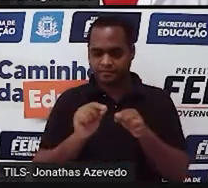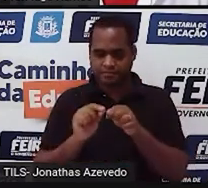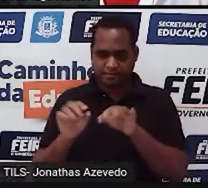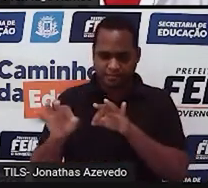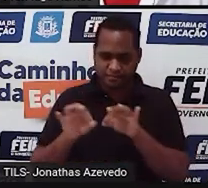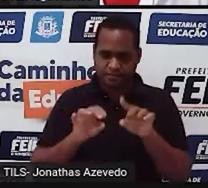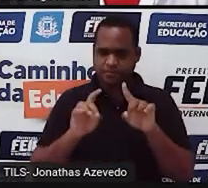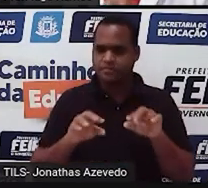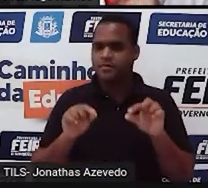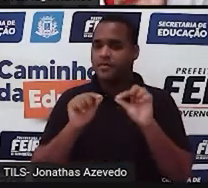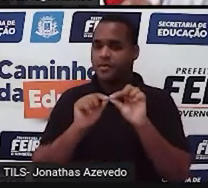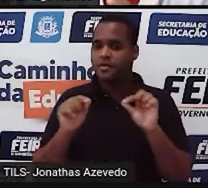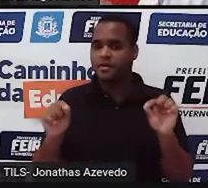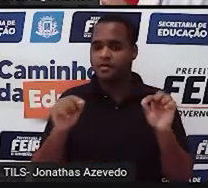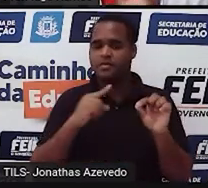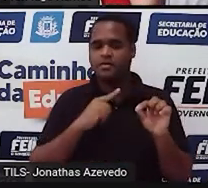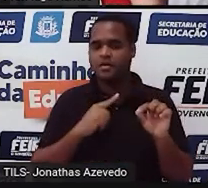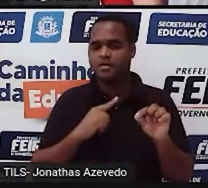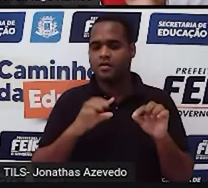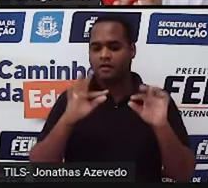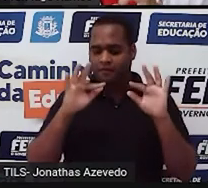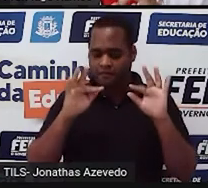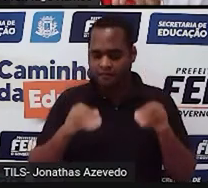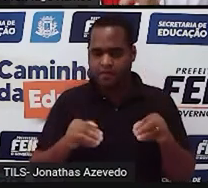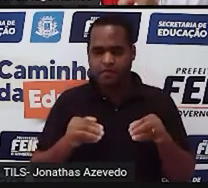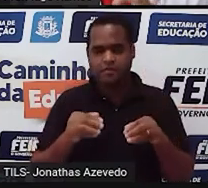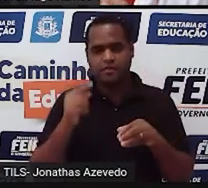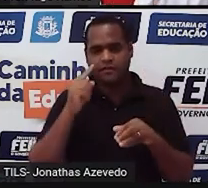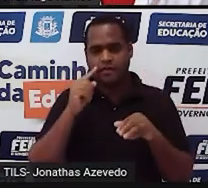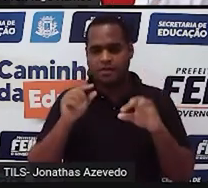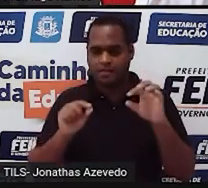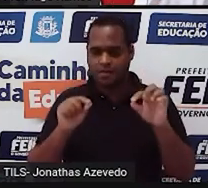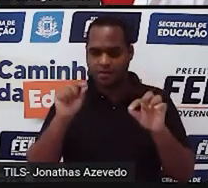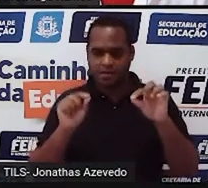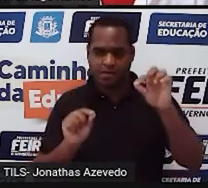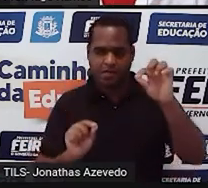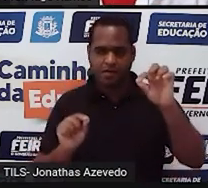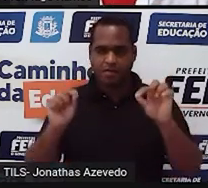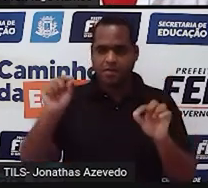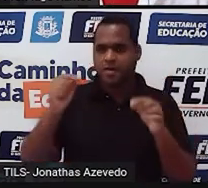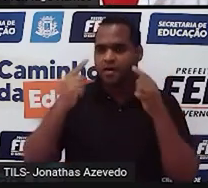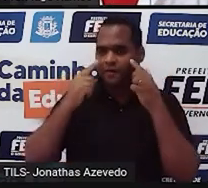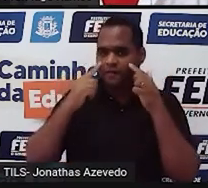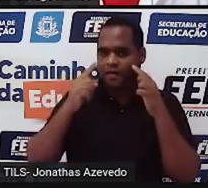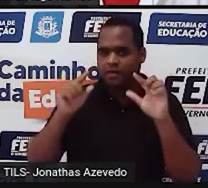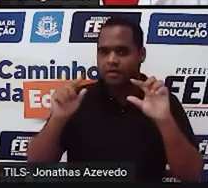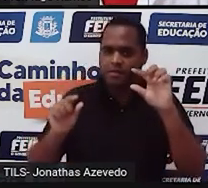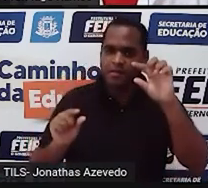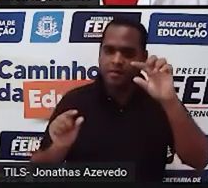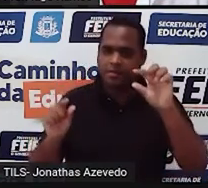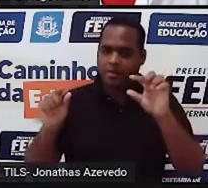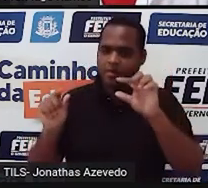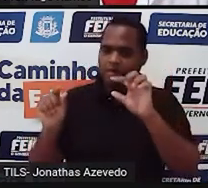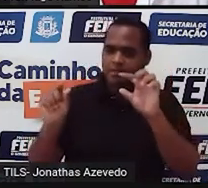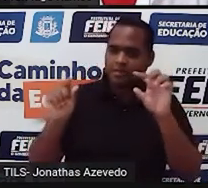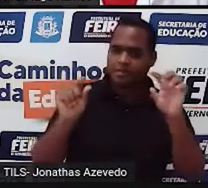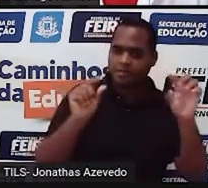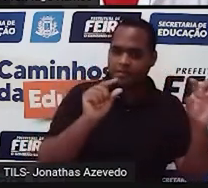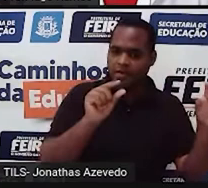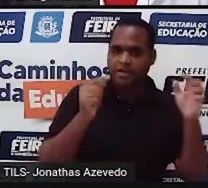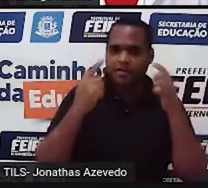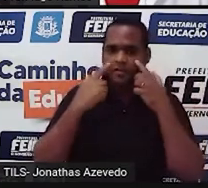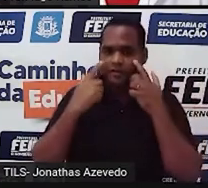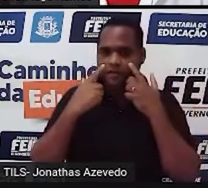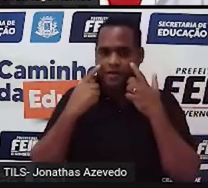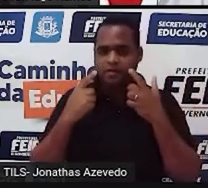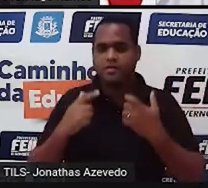reta por quê que é uma reta é em e eu vou movimentar essa tela para você ver ó eu vou arrastar essa tela para o lado